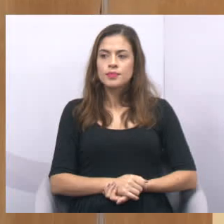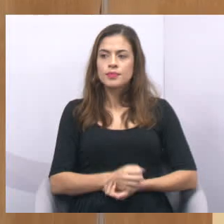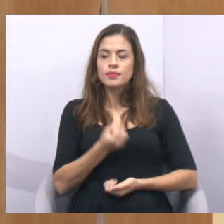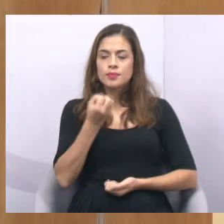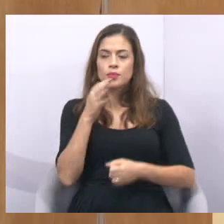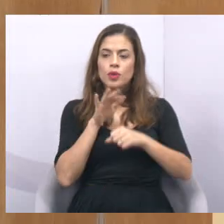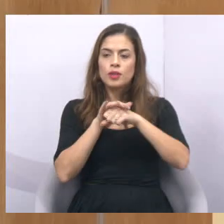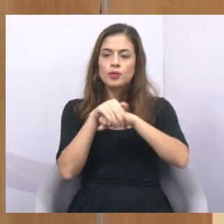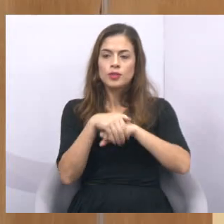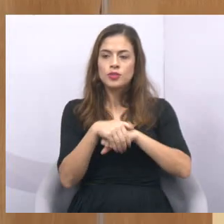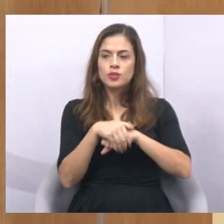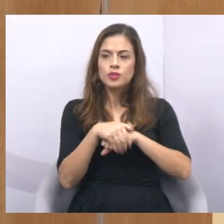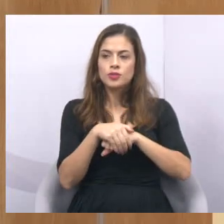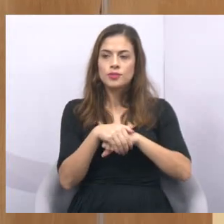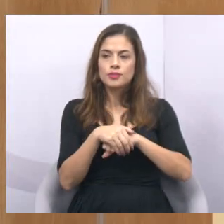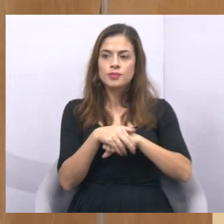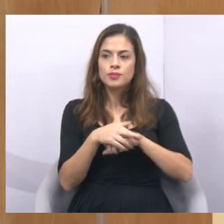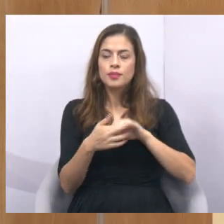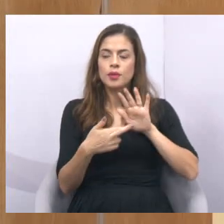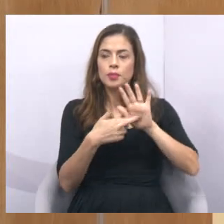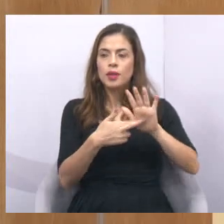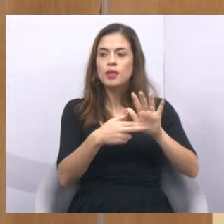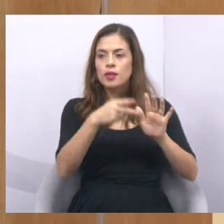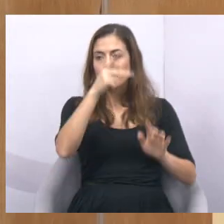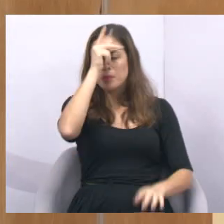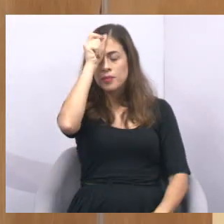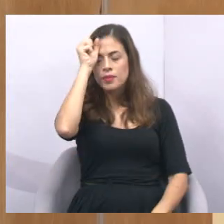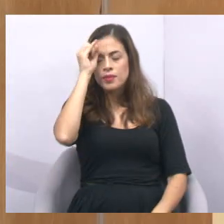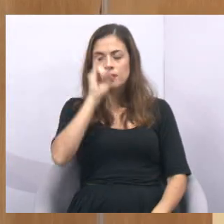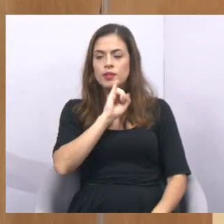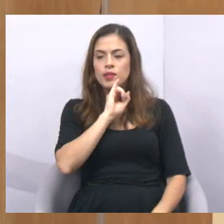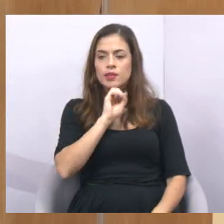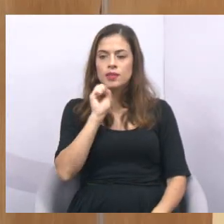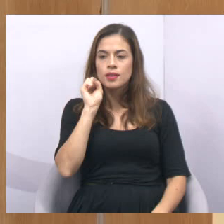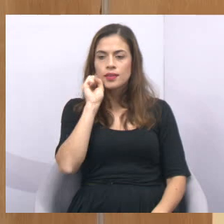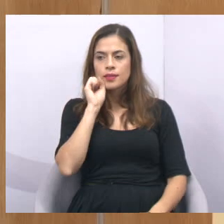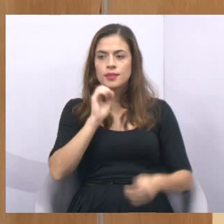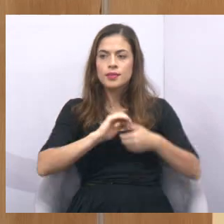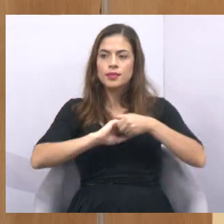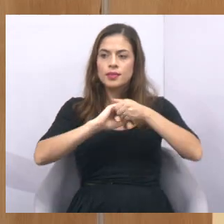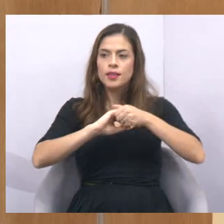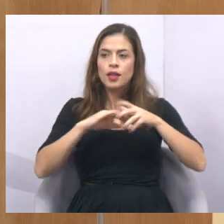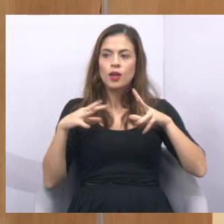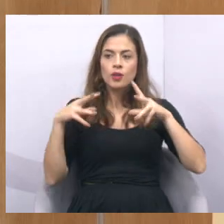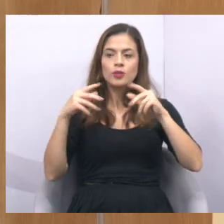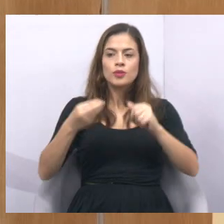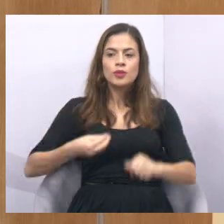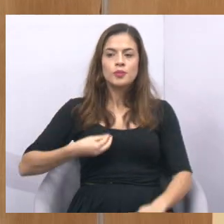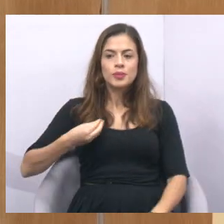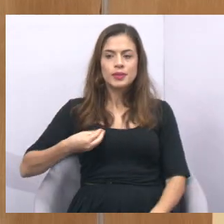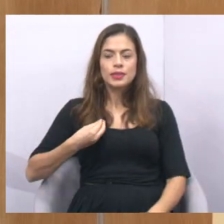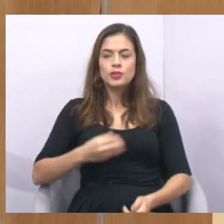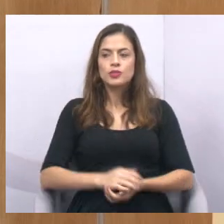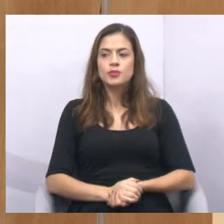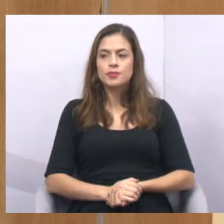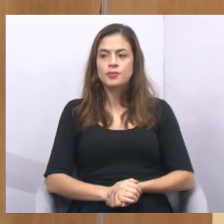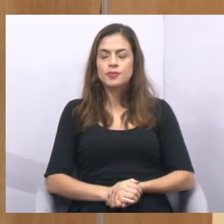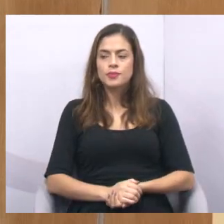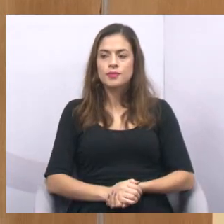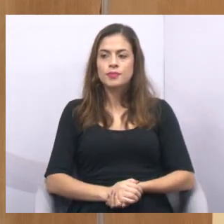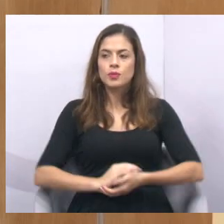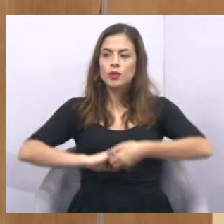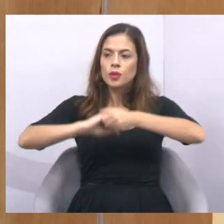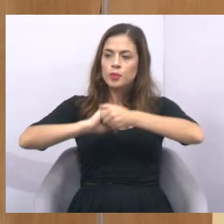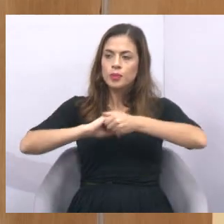Boa noite. Em nome do nosso prefeito, Isaías Santana, saúdo a presença de todos. Cumprimento